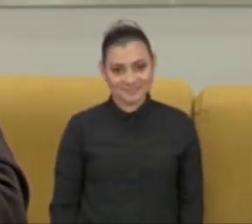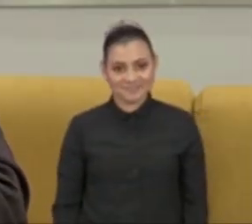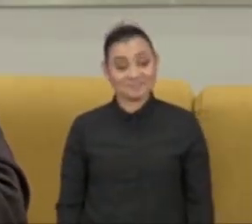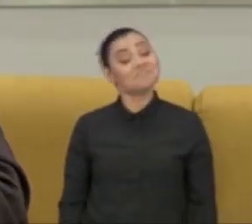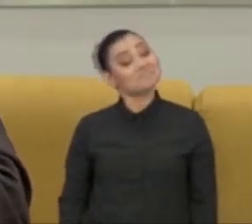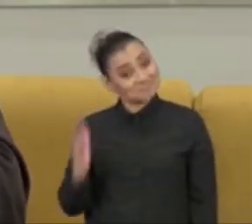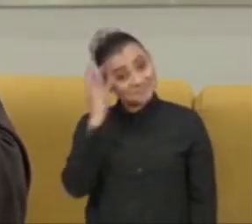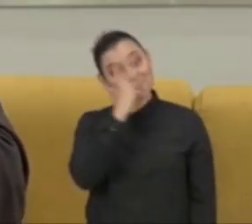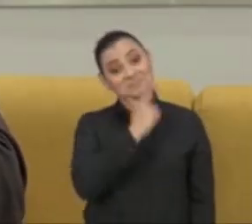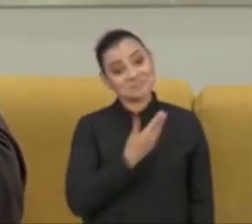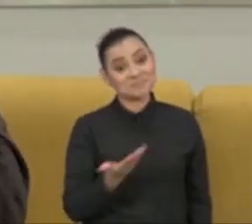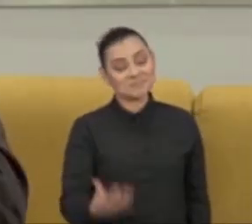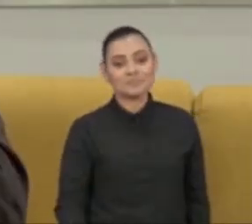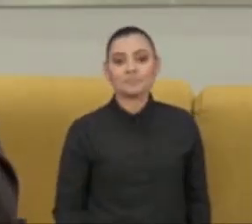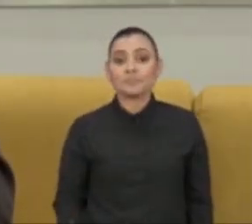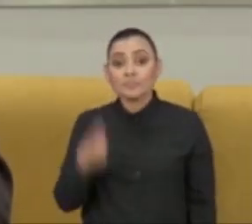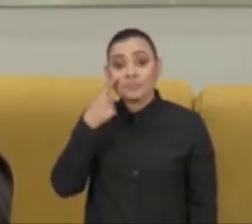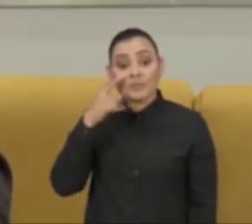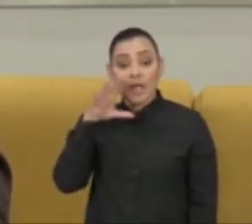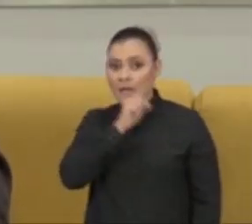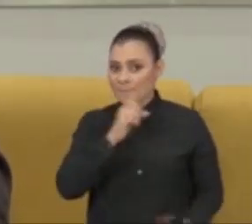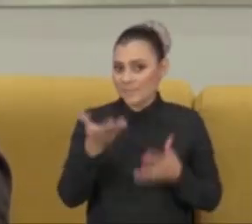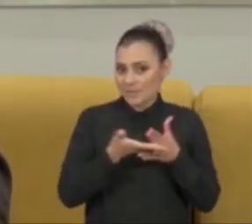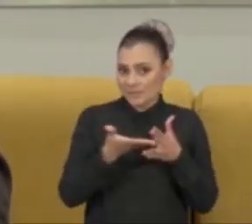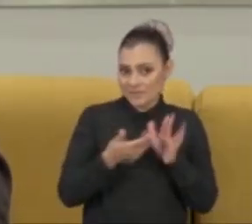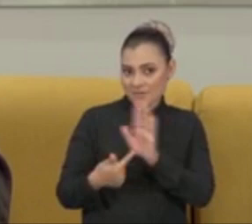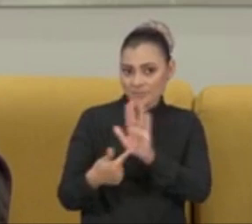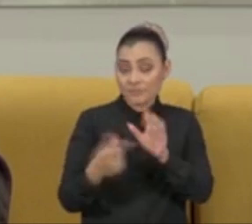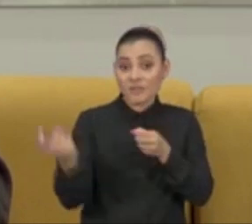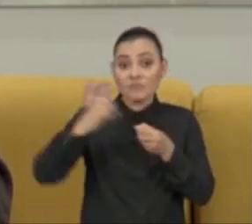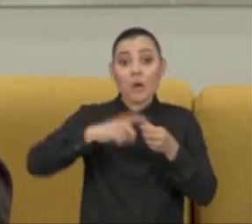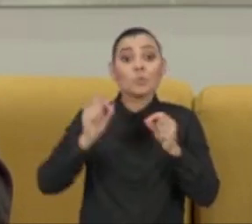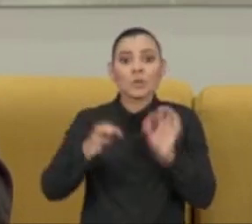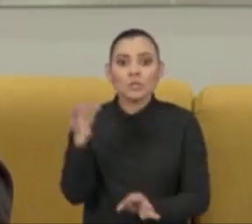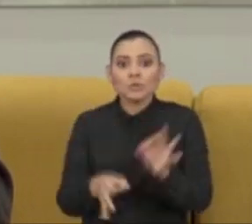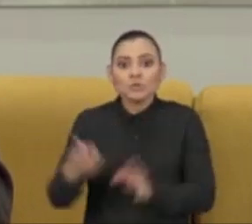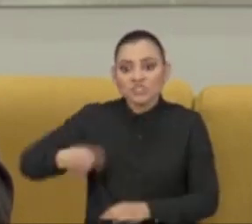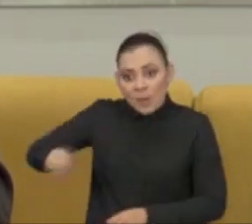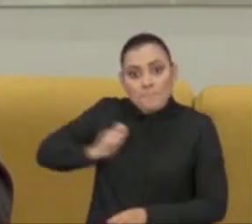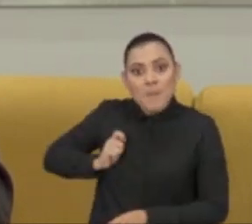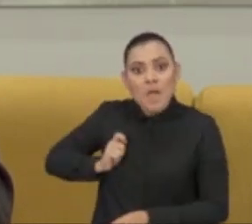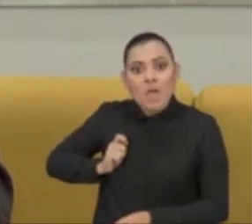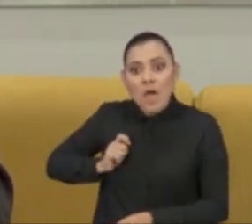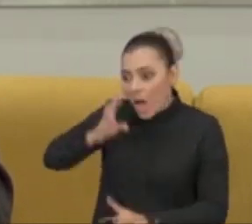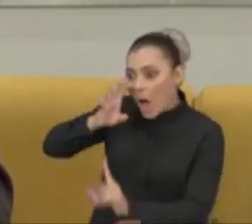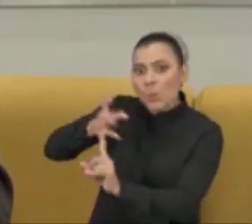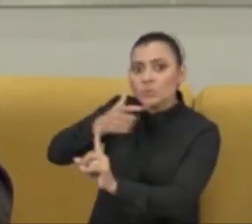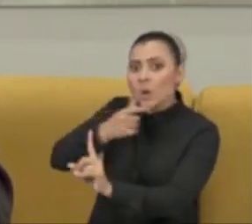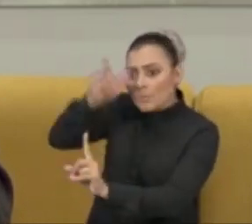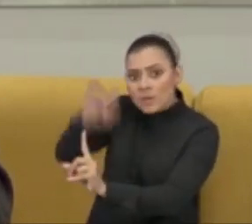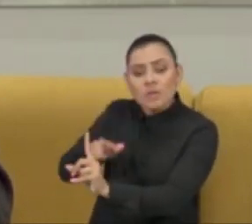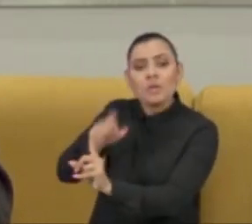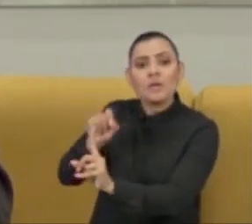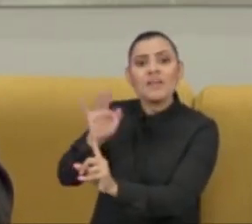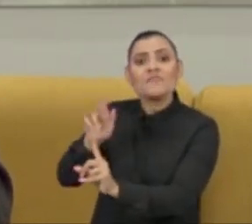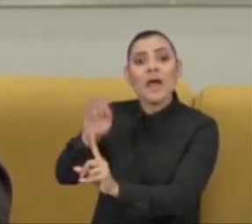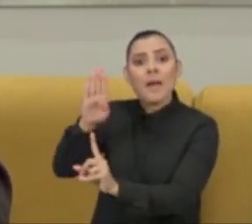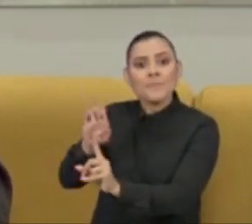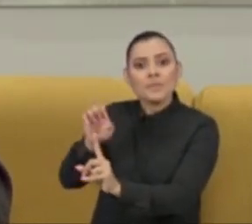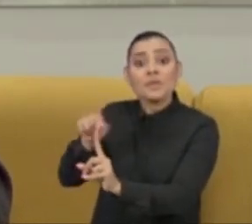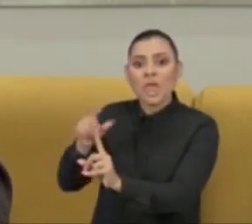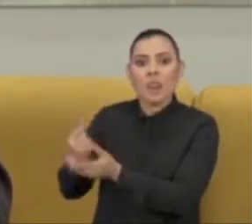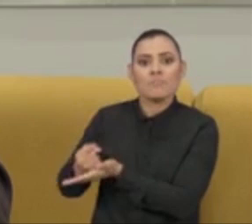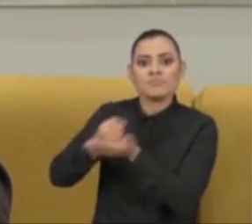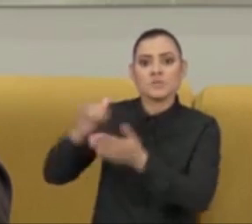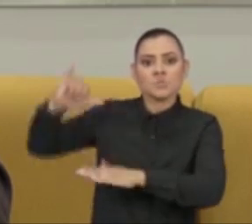Que bonito. A gente vai fazer um rapidíssimo intervalo. Na volta, a Justiça Espanhola condena sargento da FAB preso por transportar cocaína